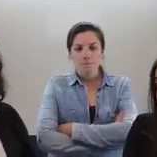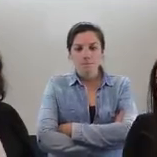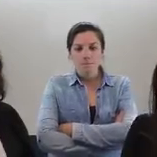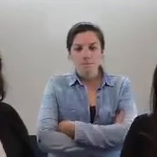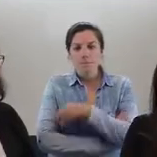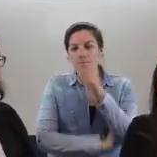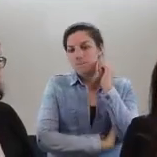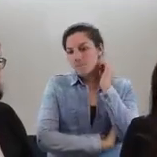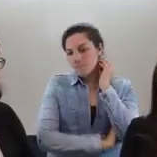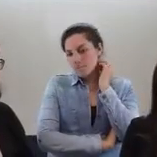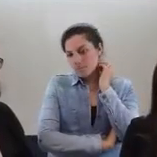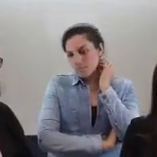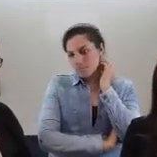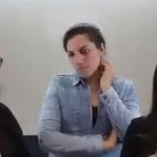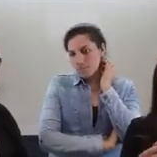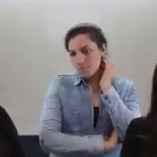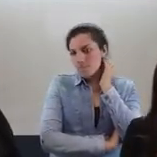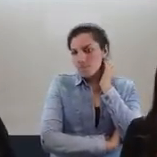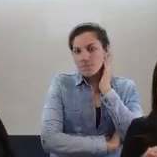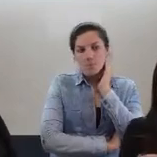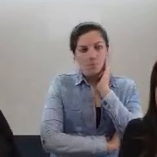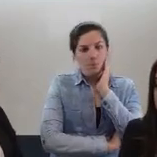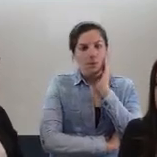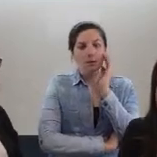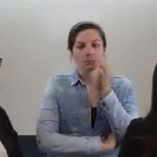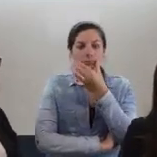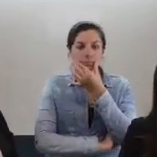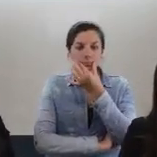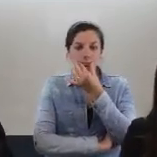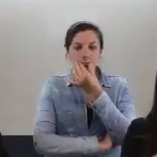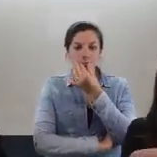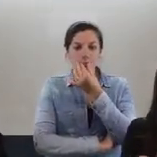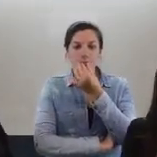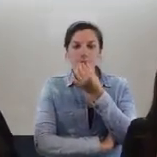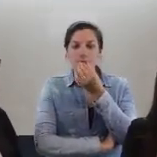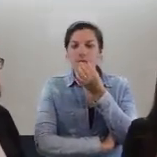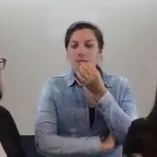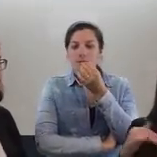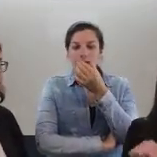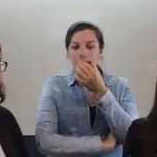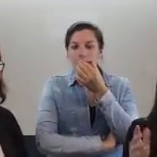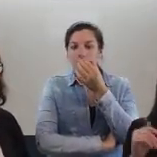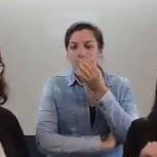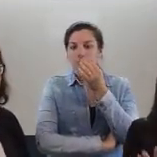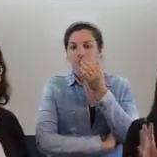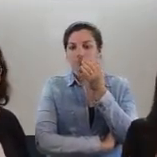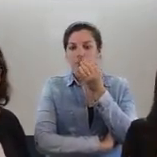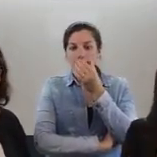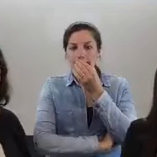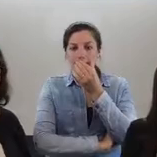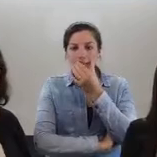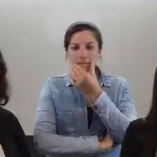não têm, né? Mas a gente sempre tem... Se vocês têm um periódico que não tem aqui, mas que tá online, vocês podem entrar em contato com a biblioteca que a gente vai